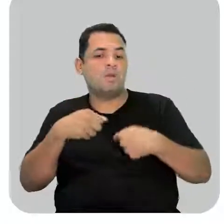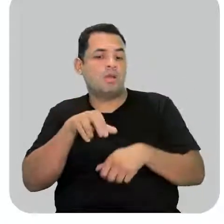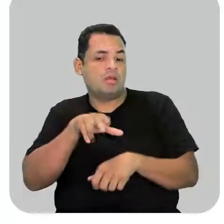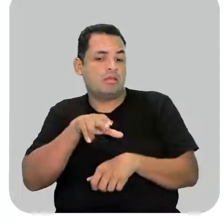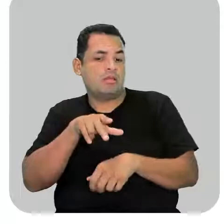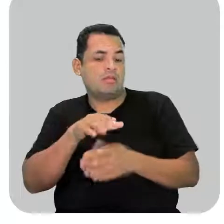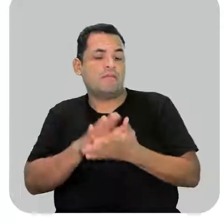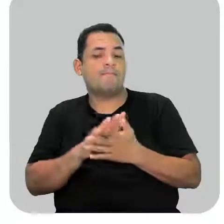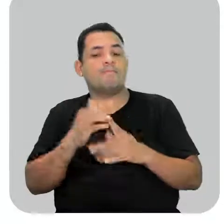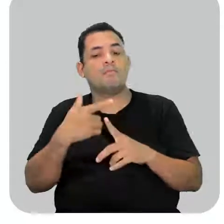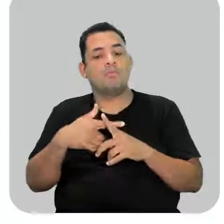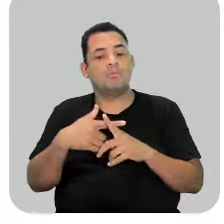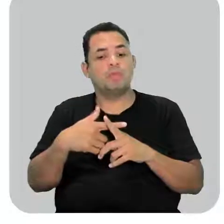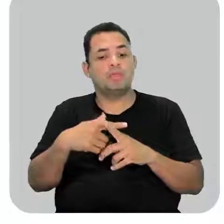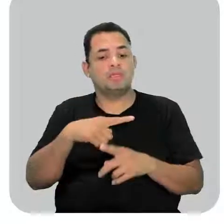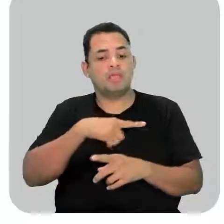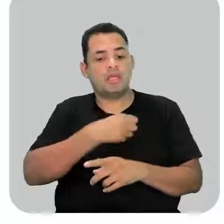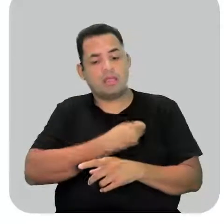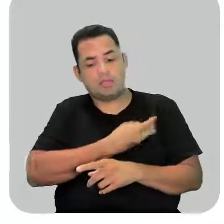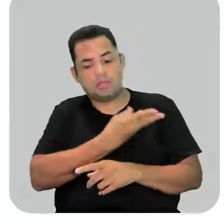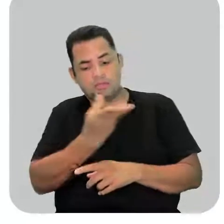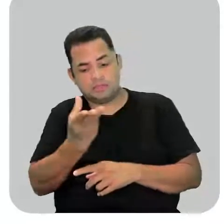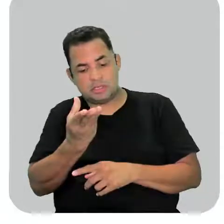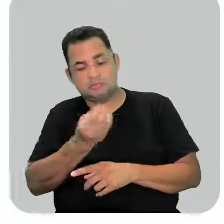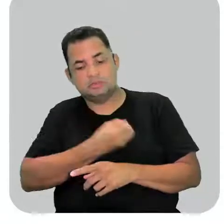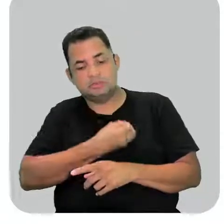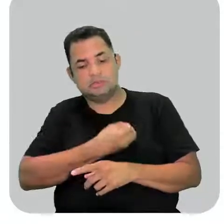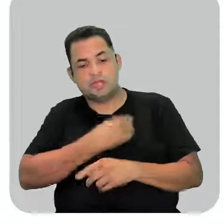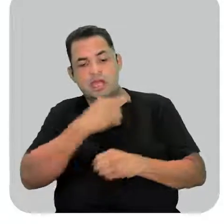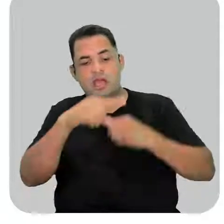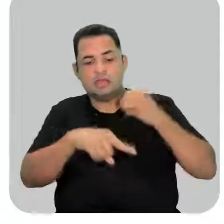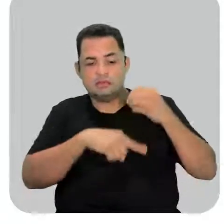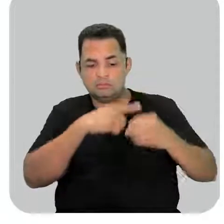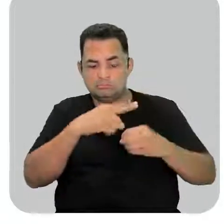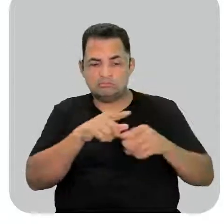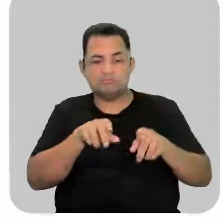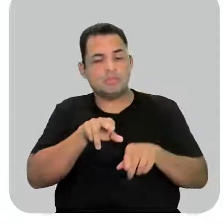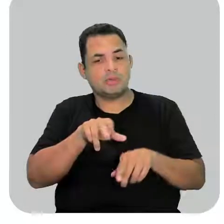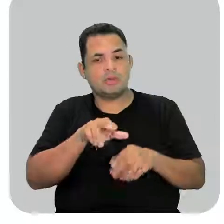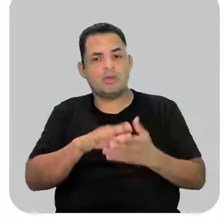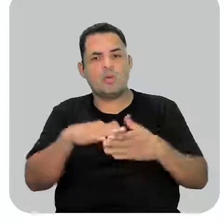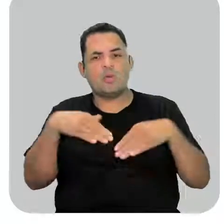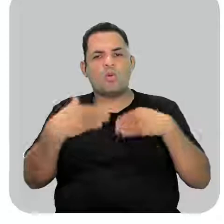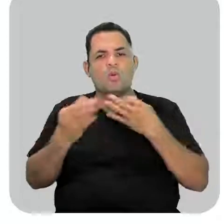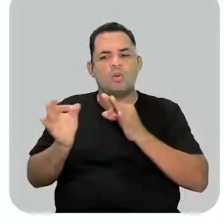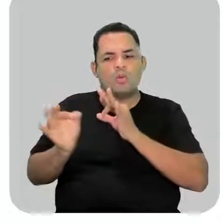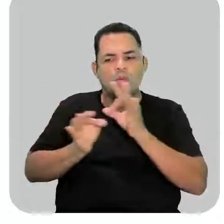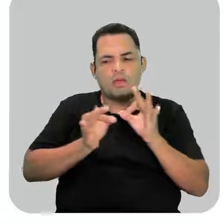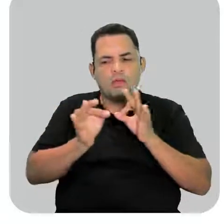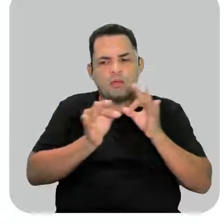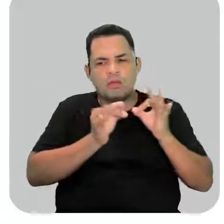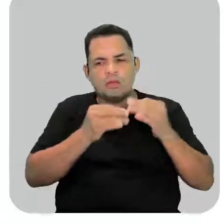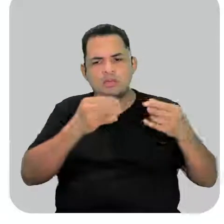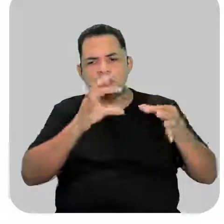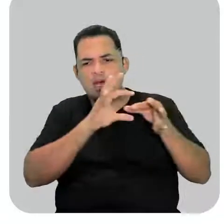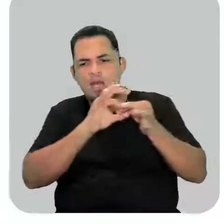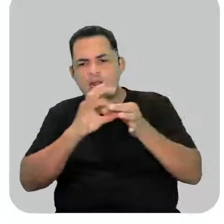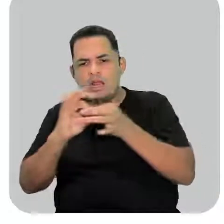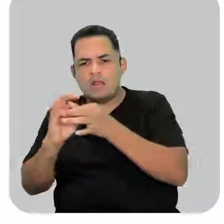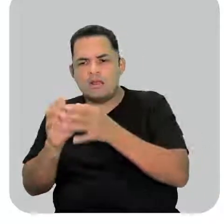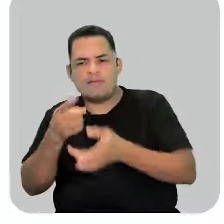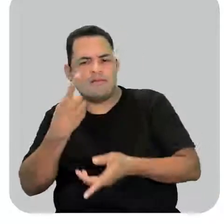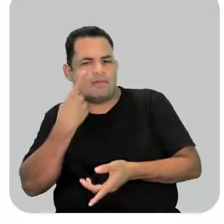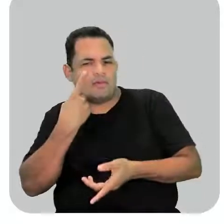mesma quantidade de átomos para uma e para outra. Quando a gente vai montar as ligações e vai observar como